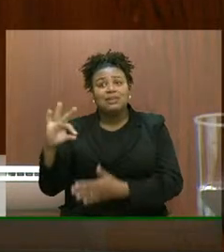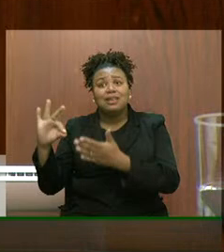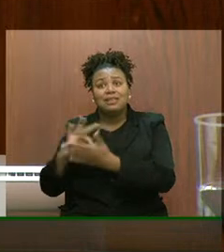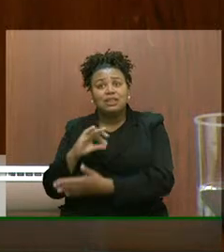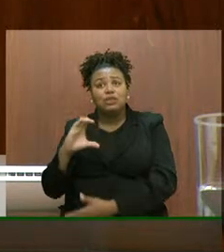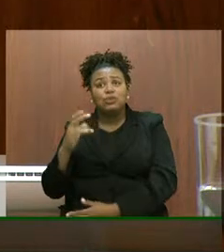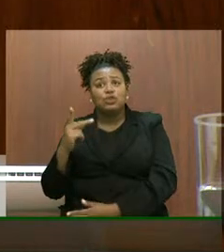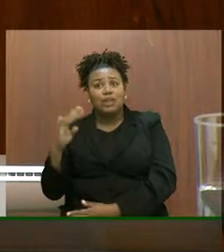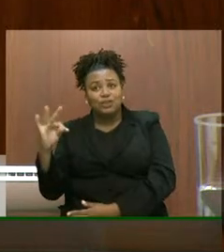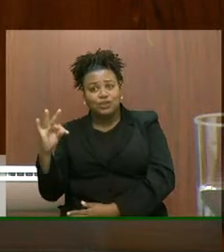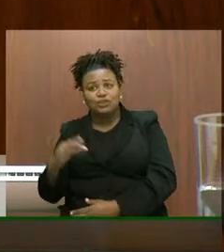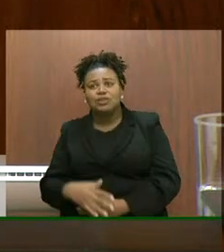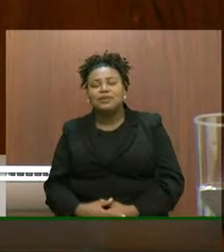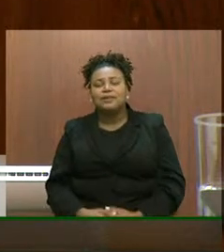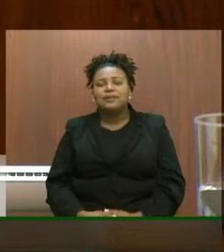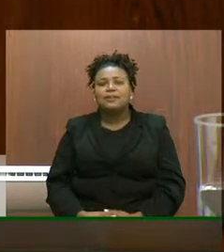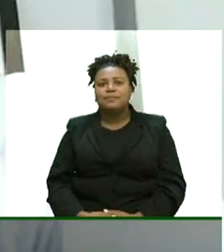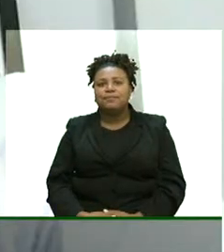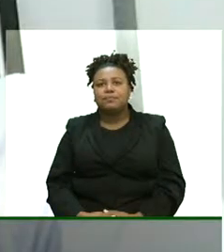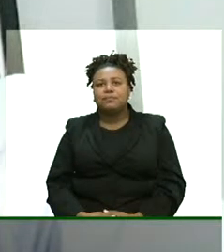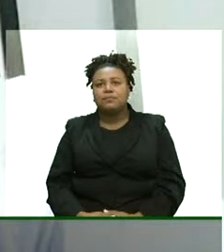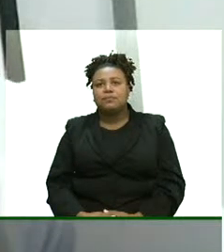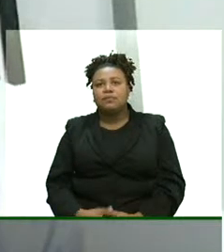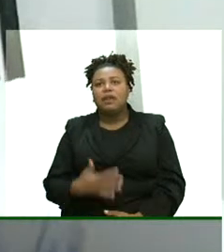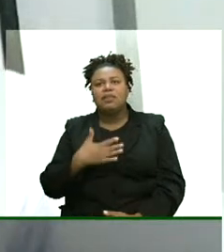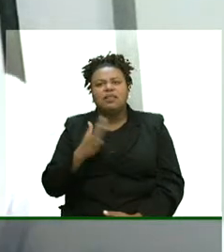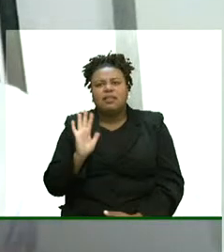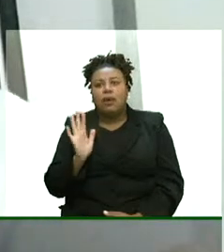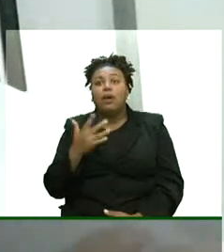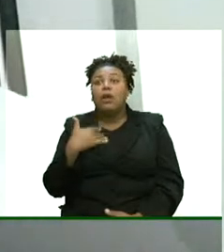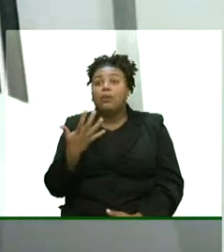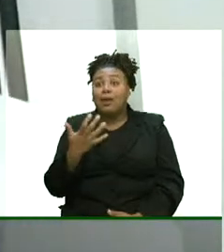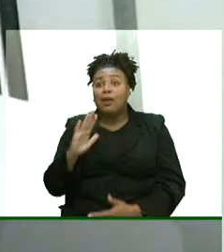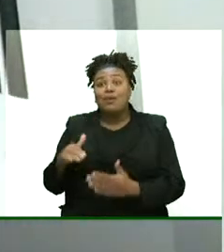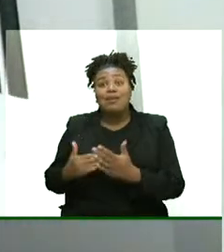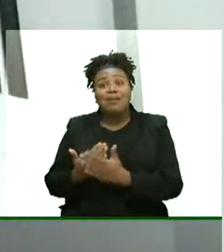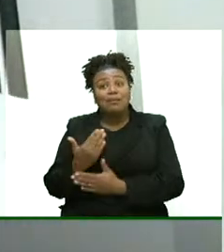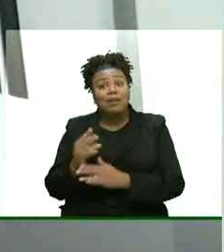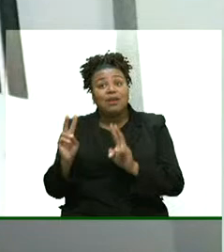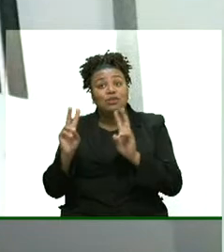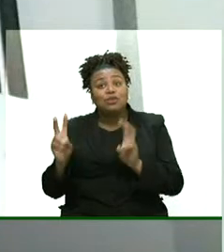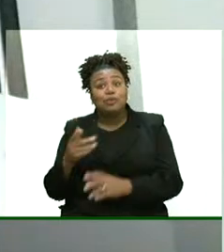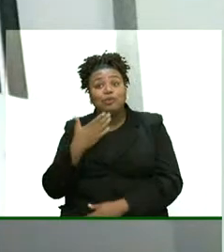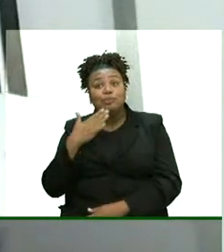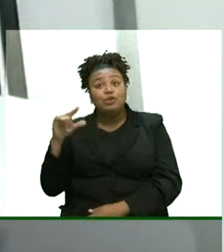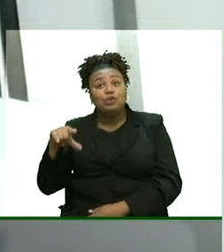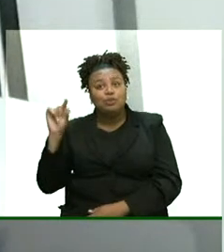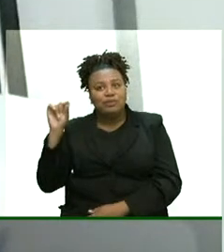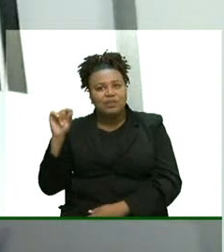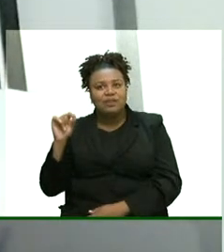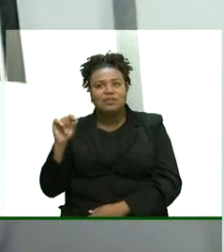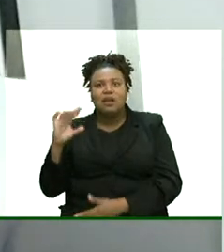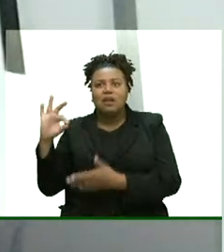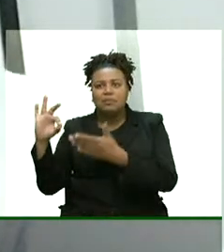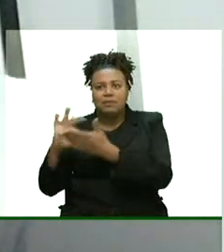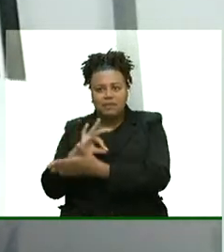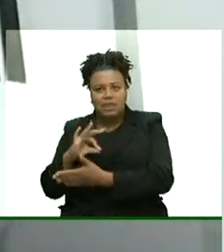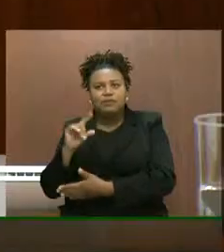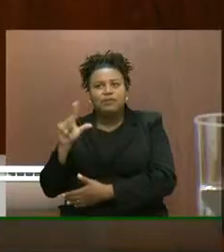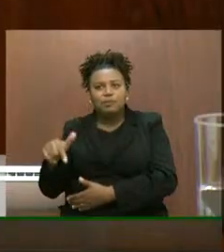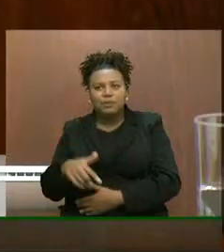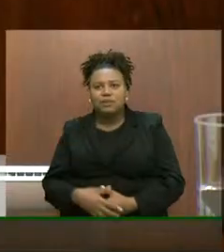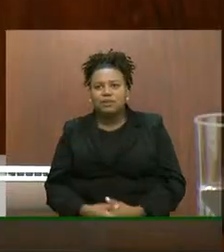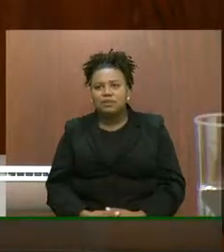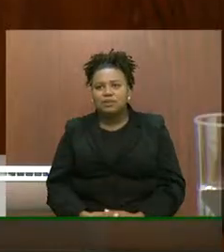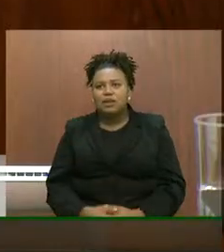Tá, então, eu abro mão, eu quero depois encaminhar em relação ao requerimento de preferência. Tá bem, mas então... eu me inscrevo no momento adequado.